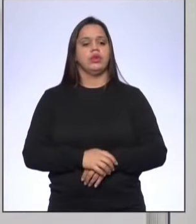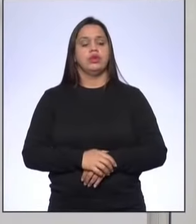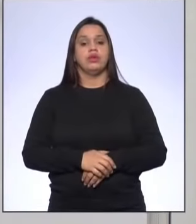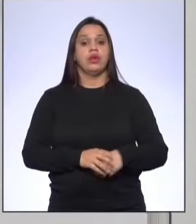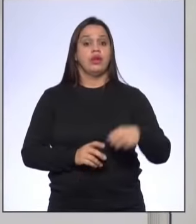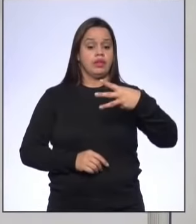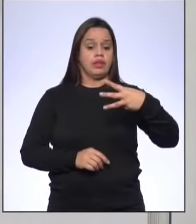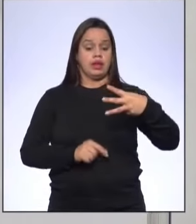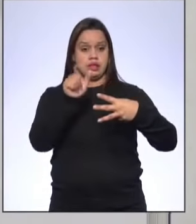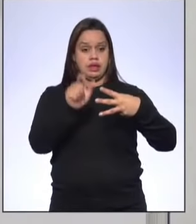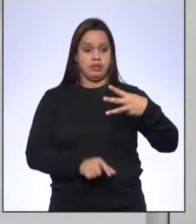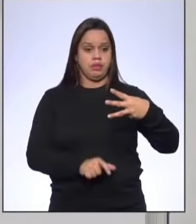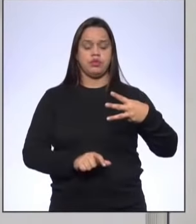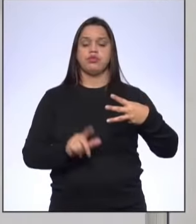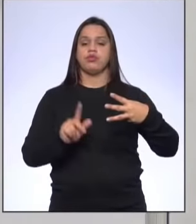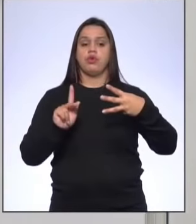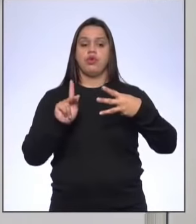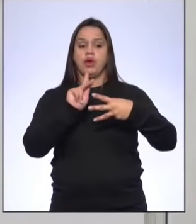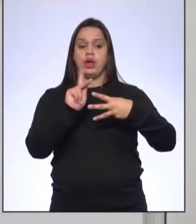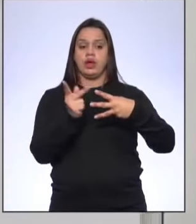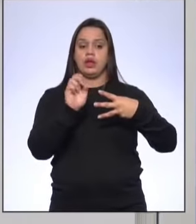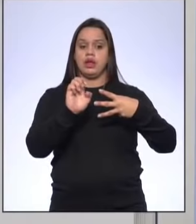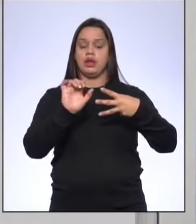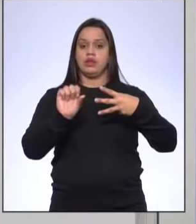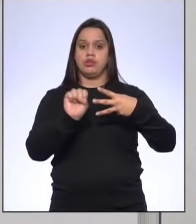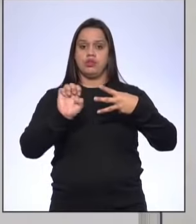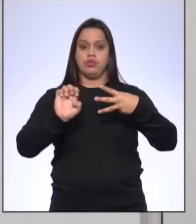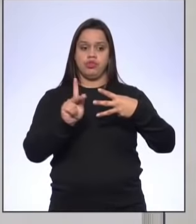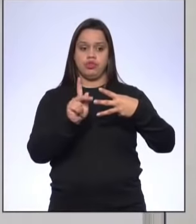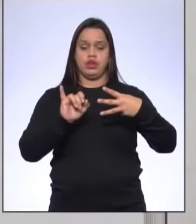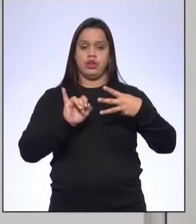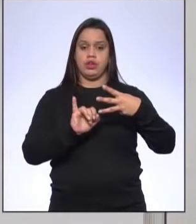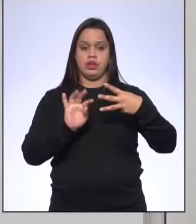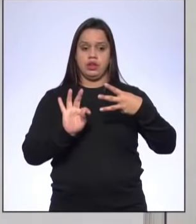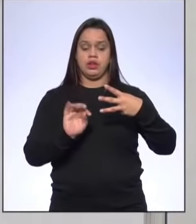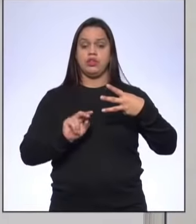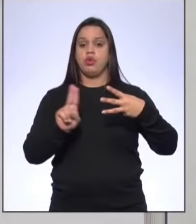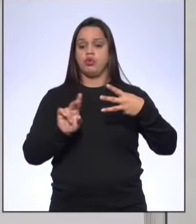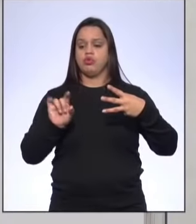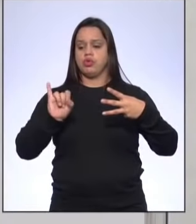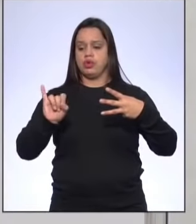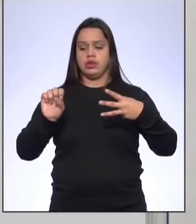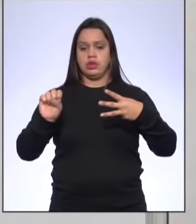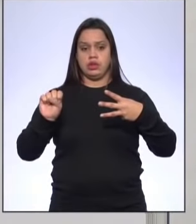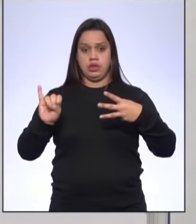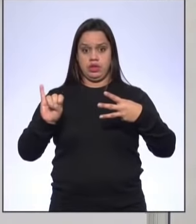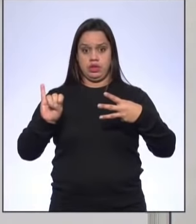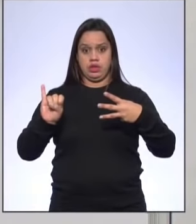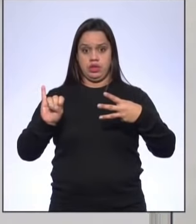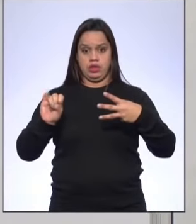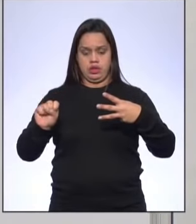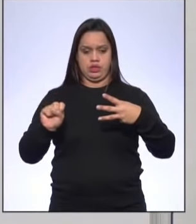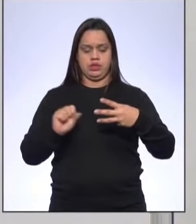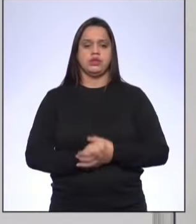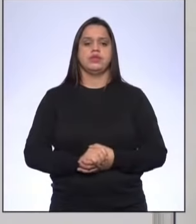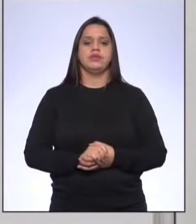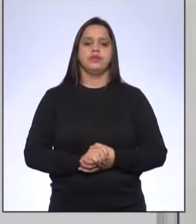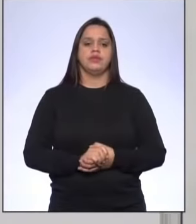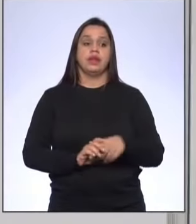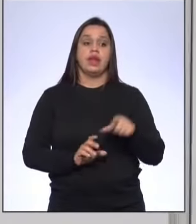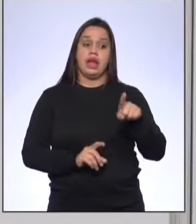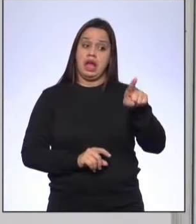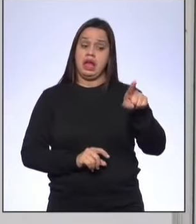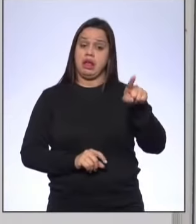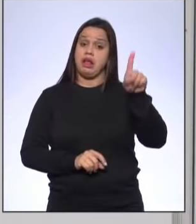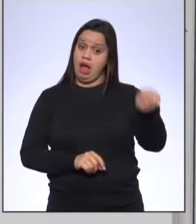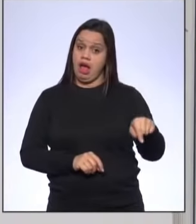pessoa he she it eu uso isso ele é ela é eles ah tá ou ele está